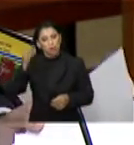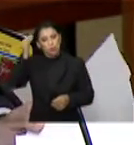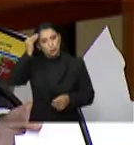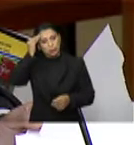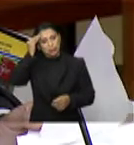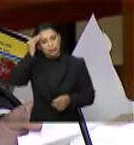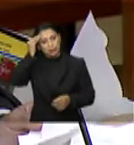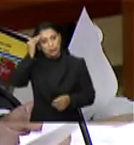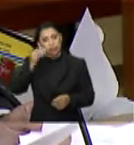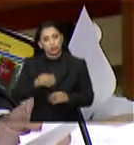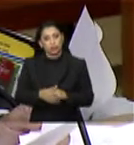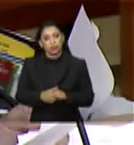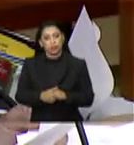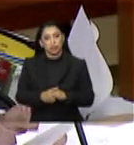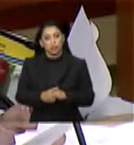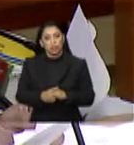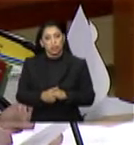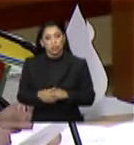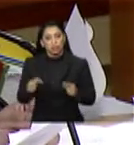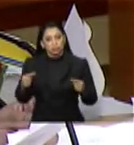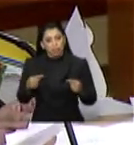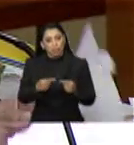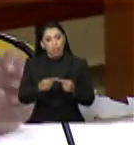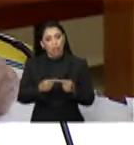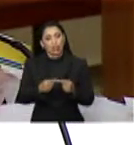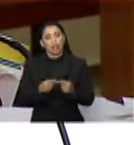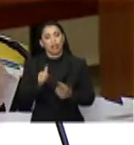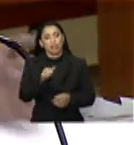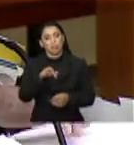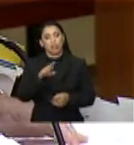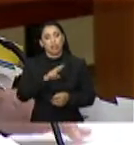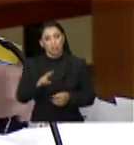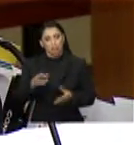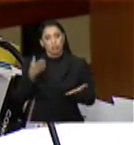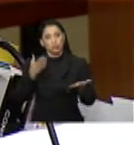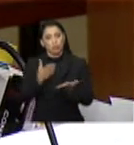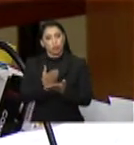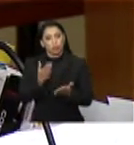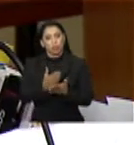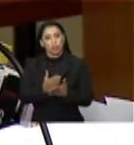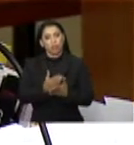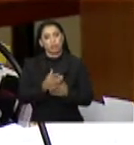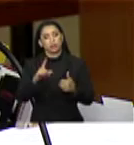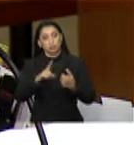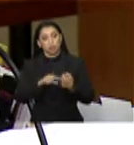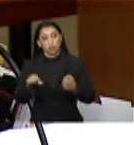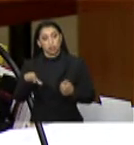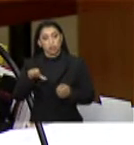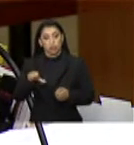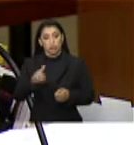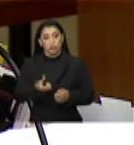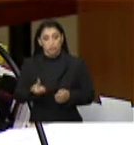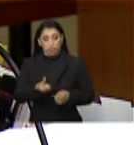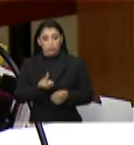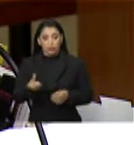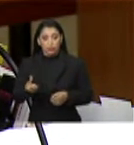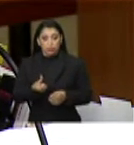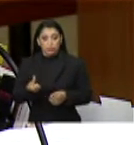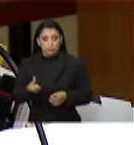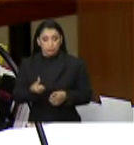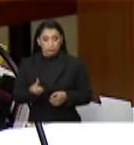que cabível ação rescisória com esses ação rescisória nós temos o artigo 966